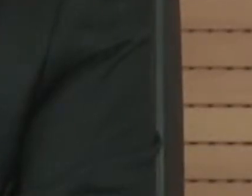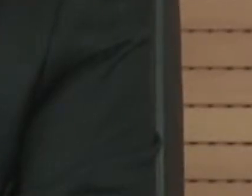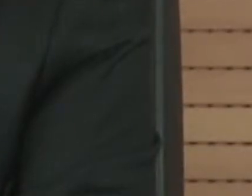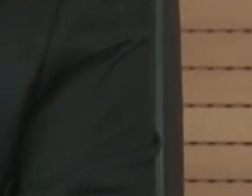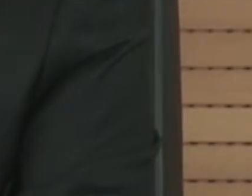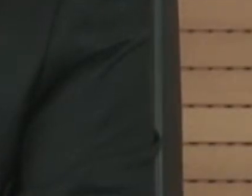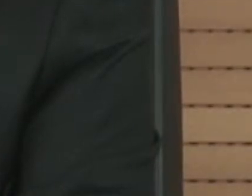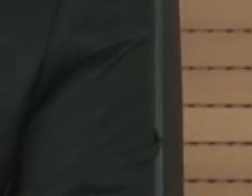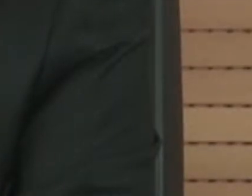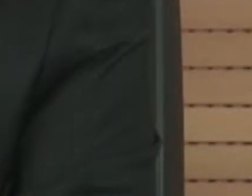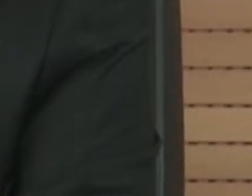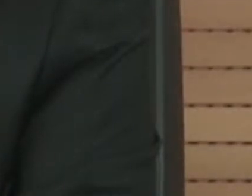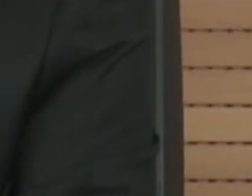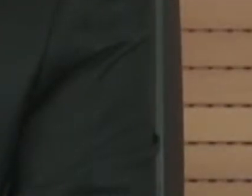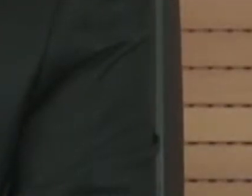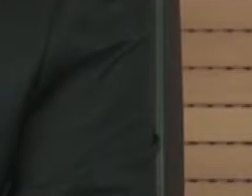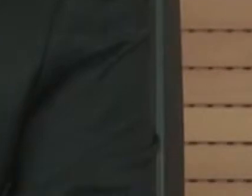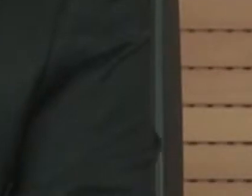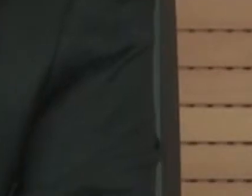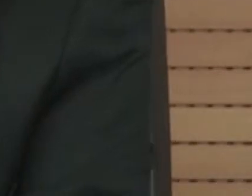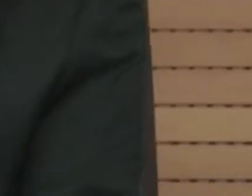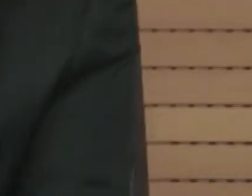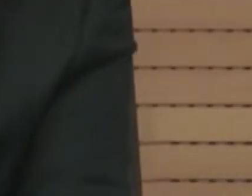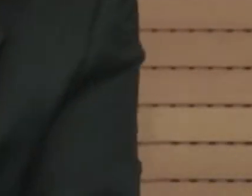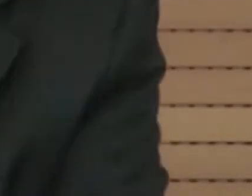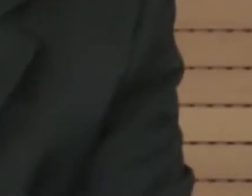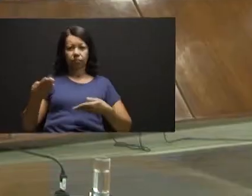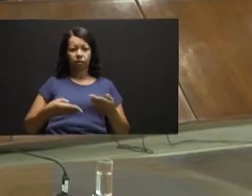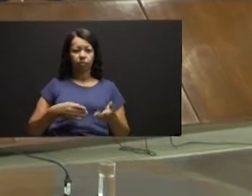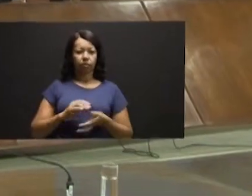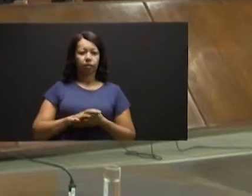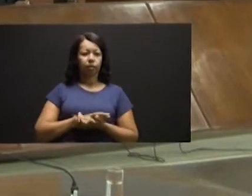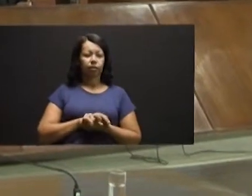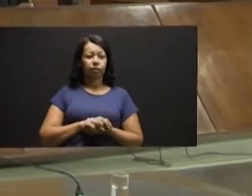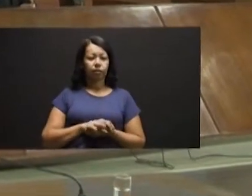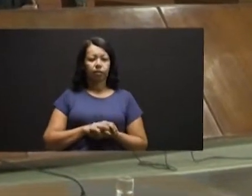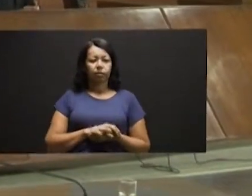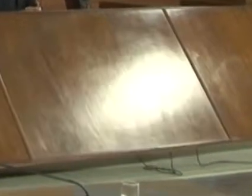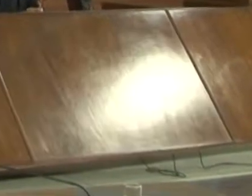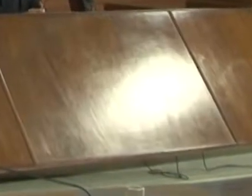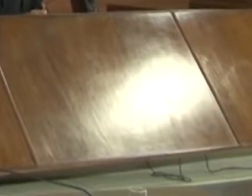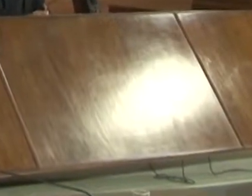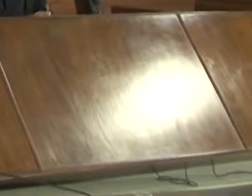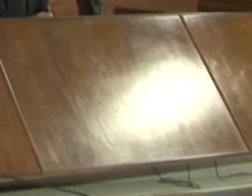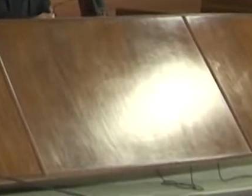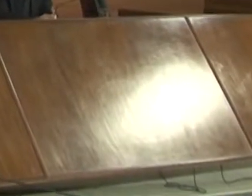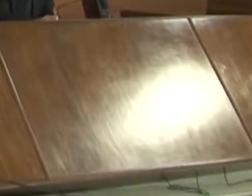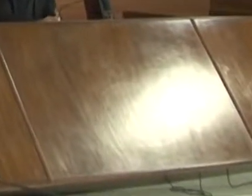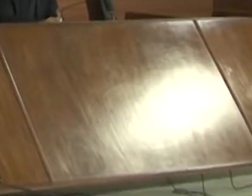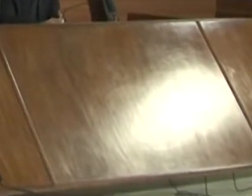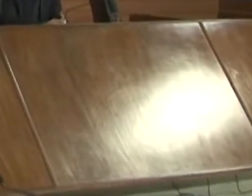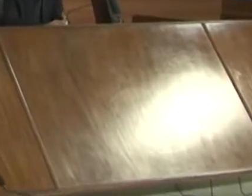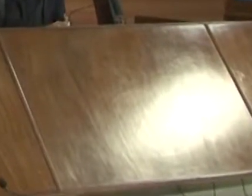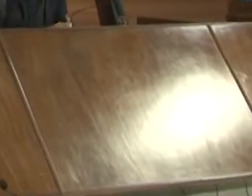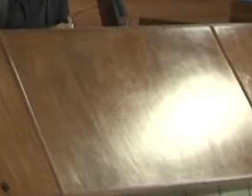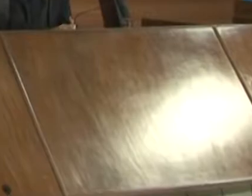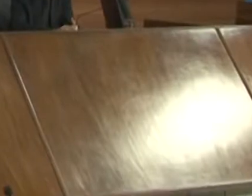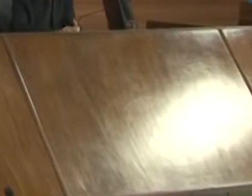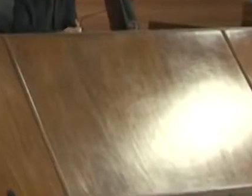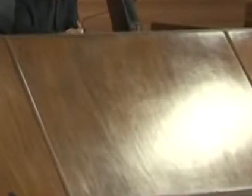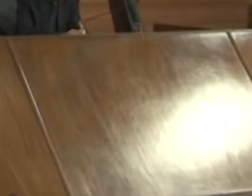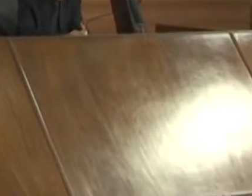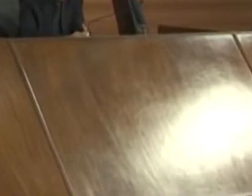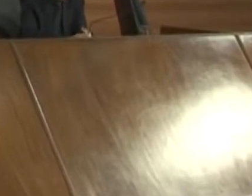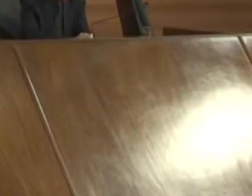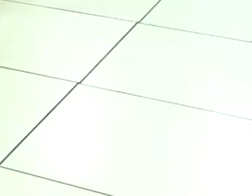foi interrompida para que os parlamentares receber se uma comissão de professores da rede municipal de ensino os profissionais de educação